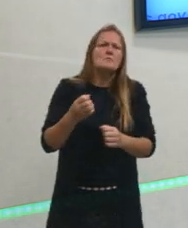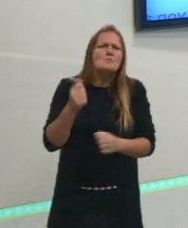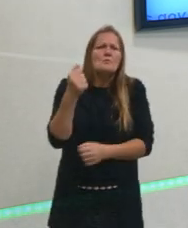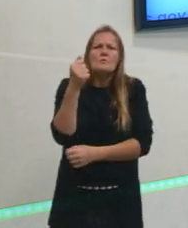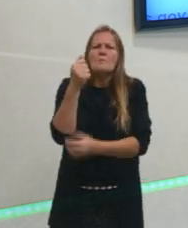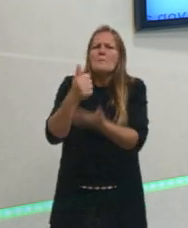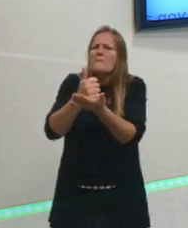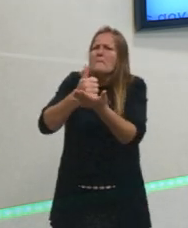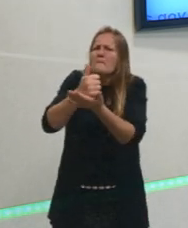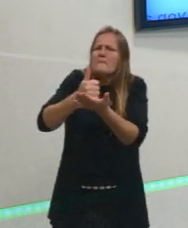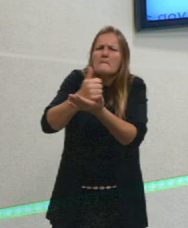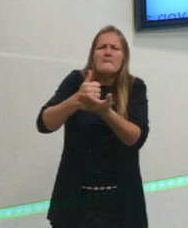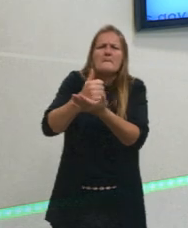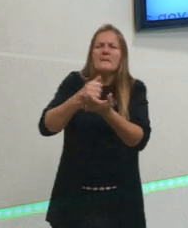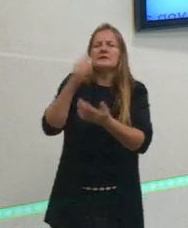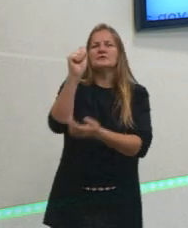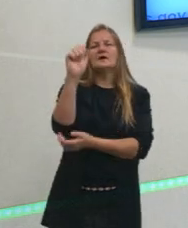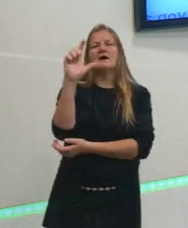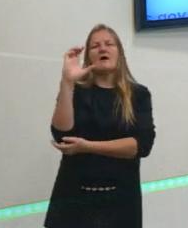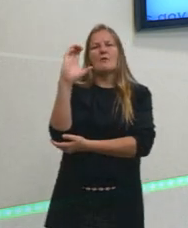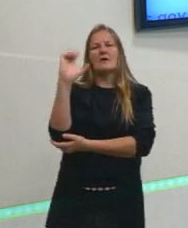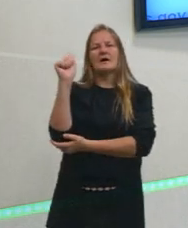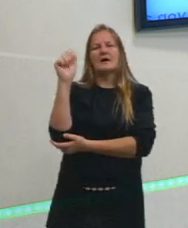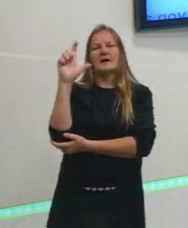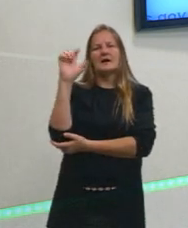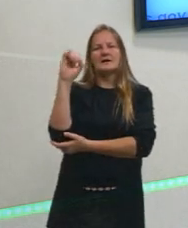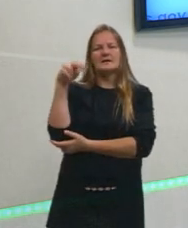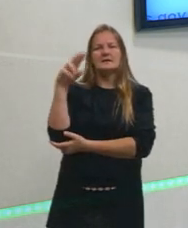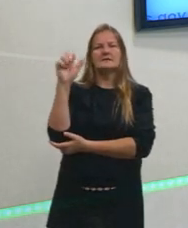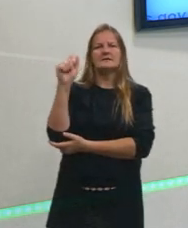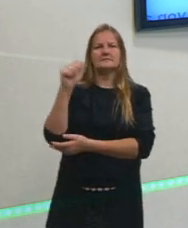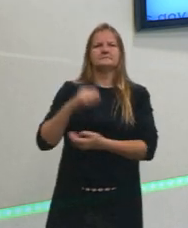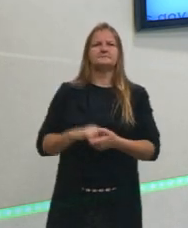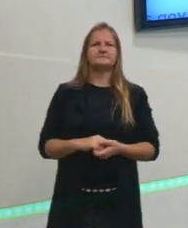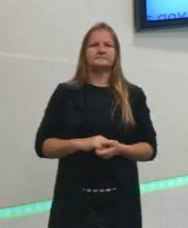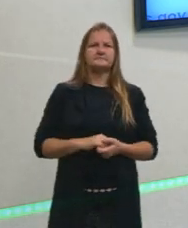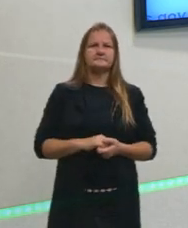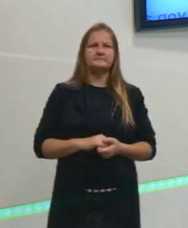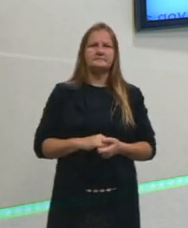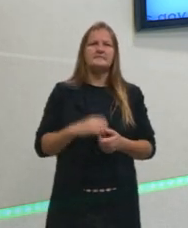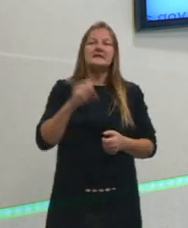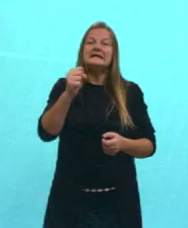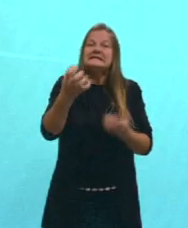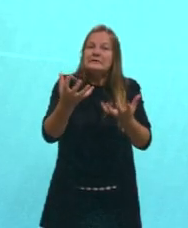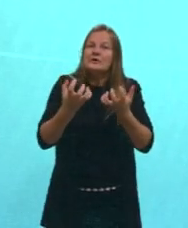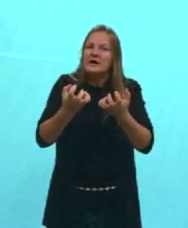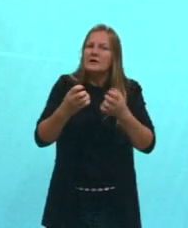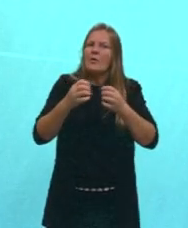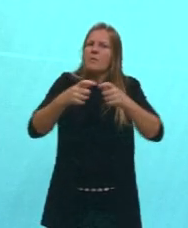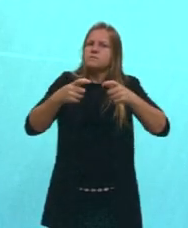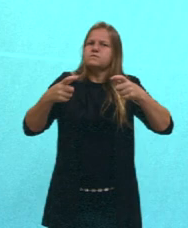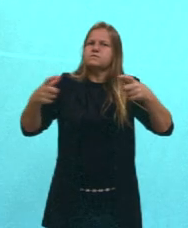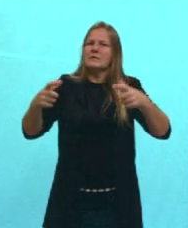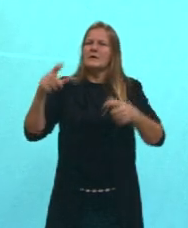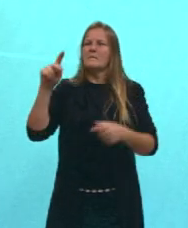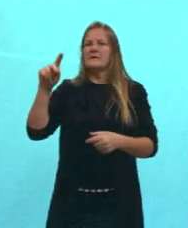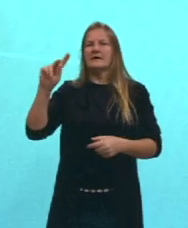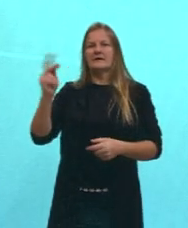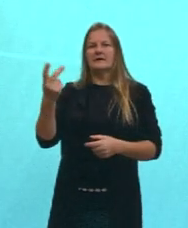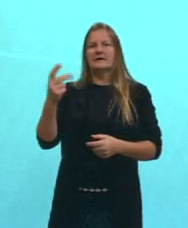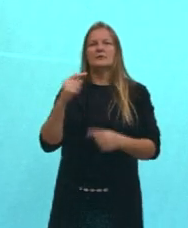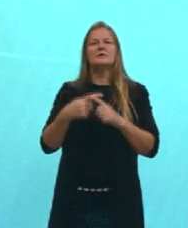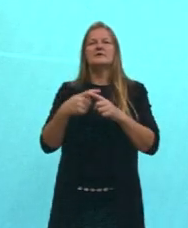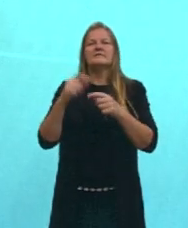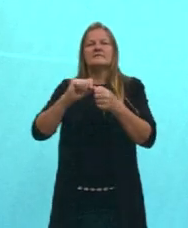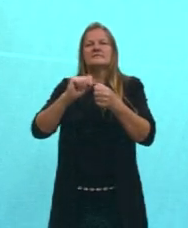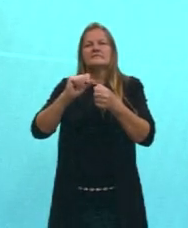alcalina ela tem um cara o Vasco forte quando eu quero aumentar ou diminuir o meu PH o que